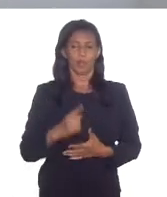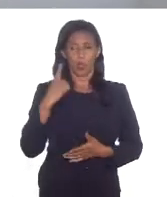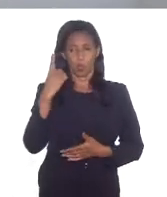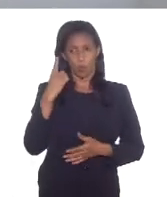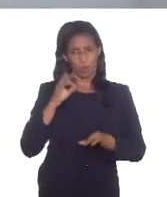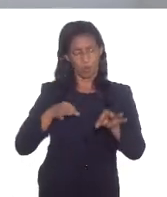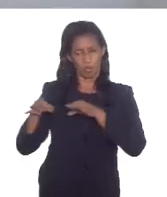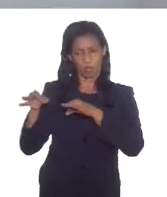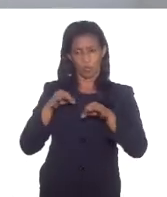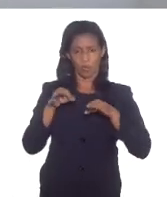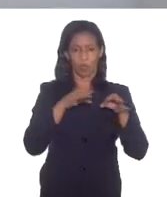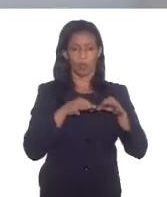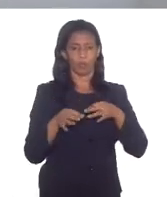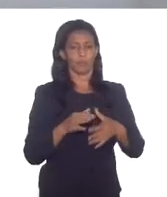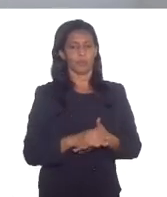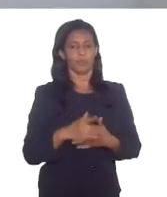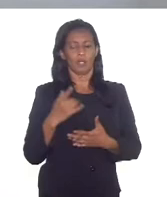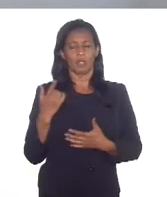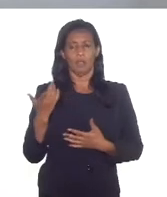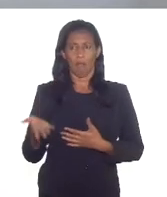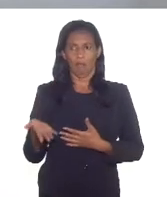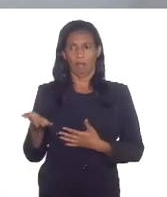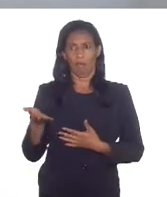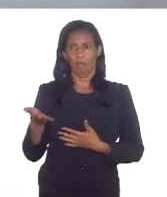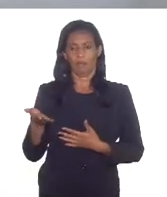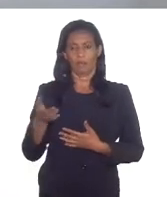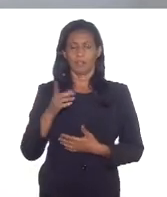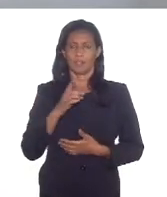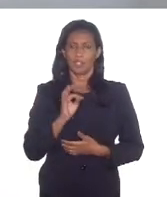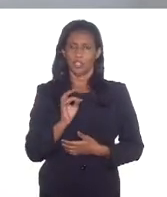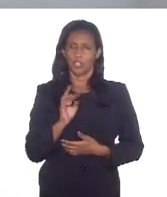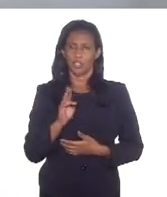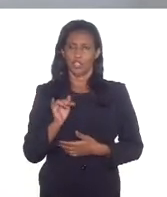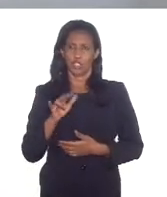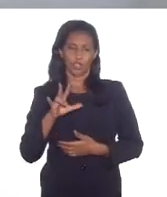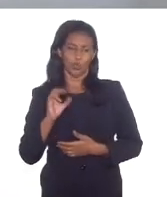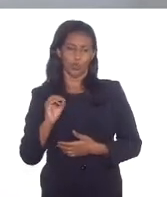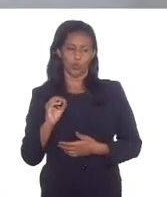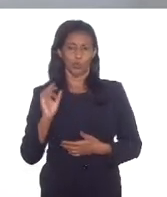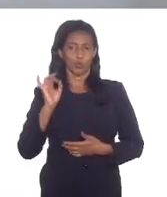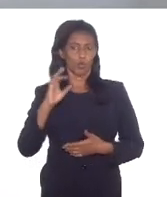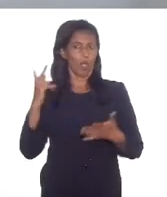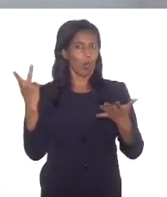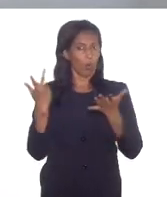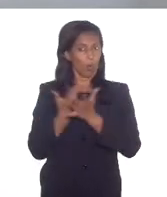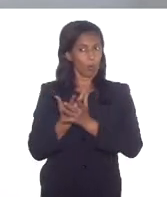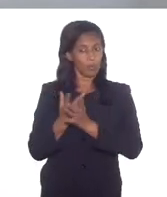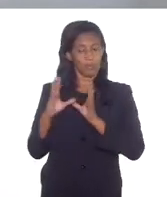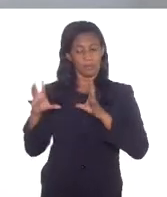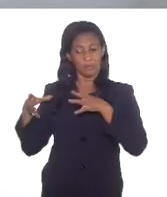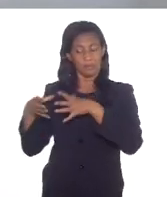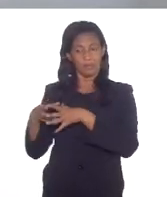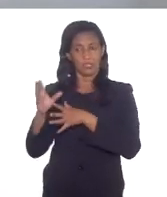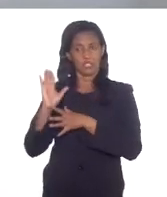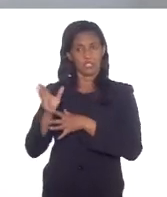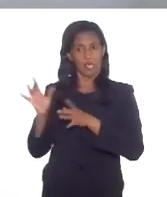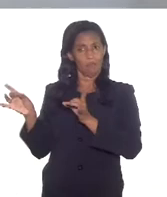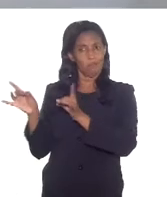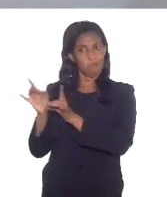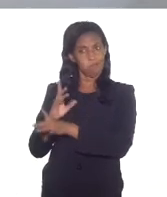e todos presentes, é essa titulação só acontecer em áreas já consolidadas,